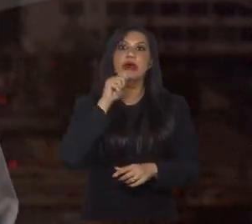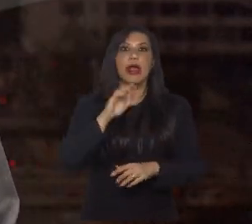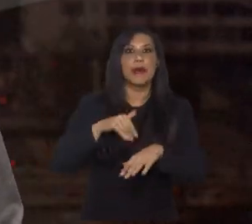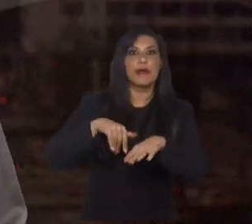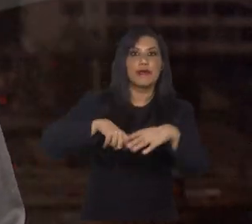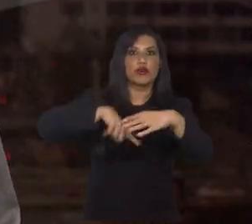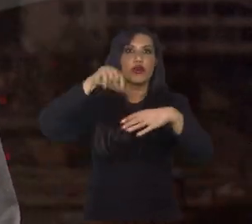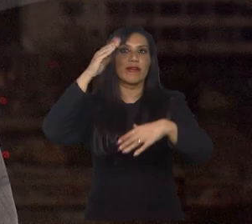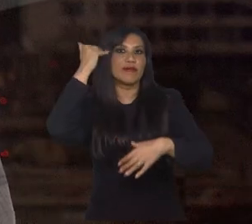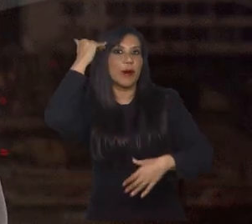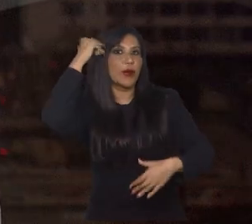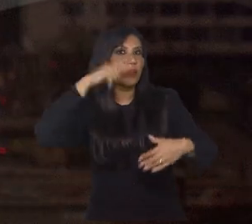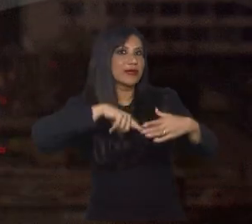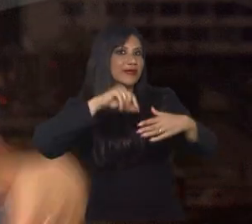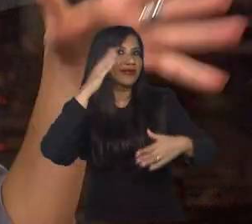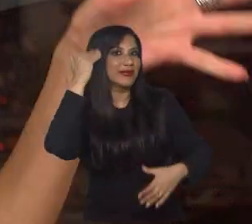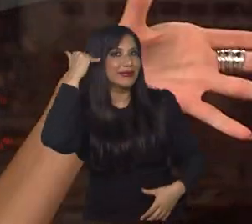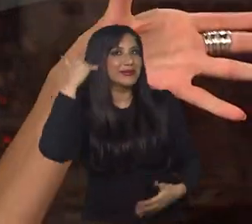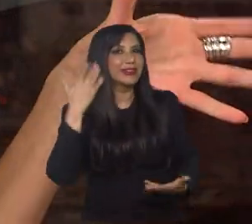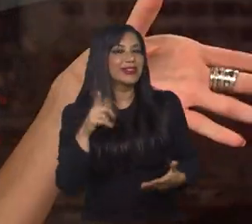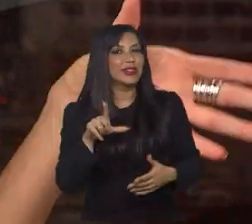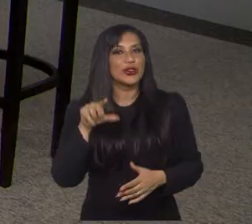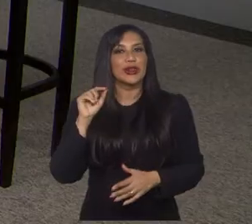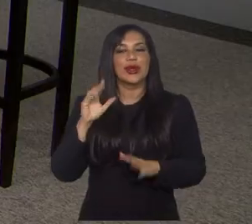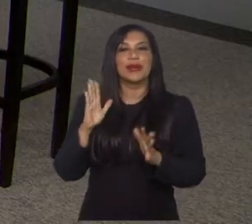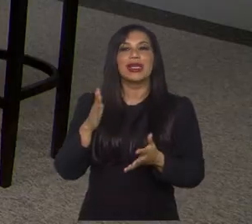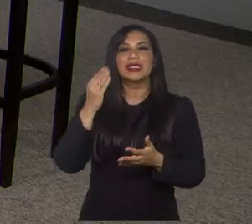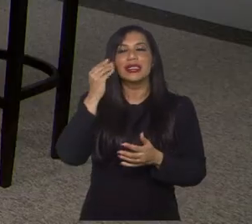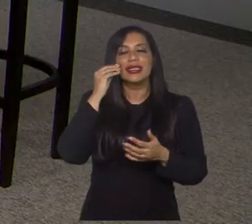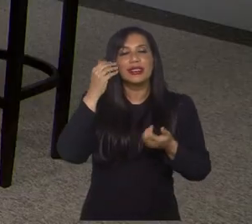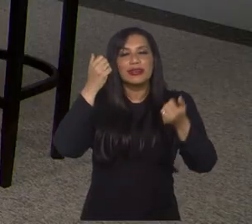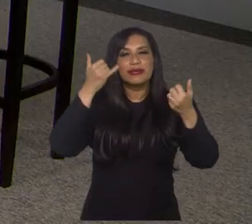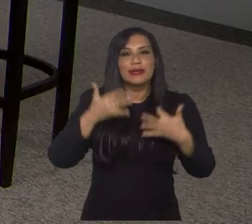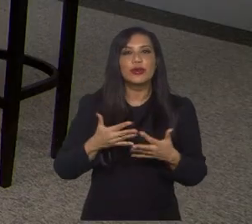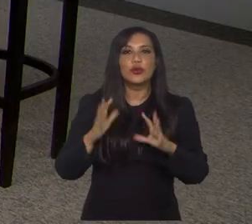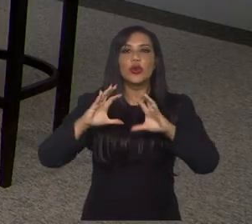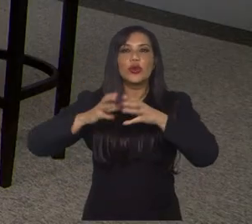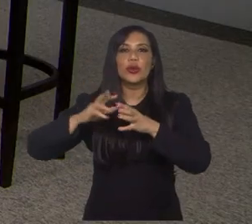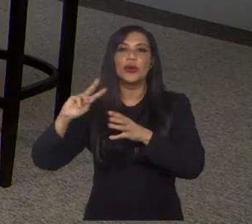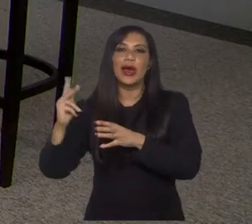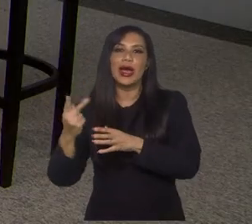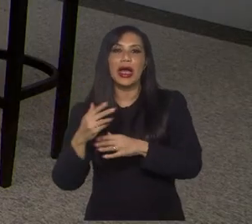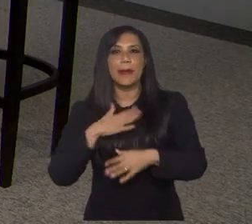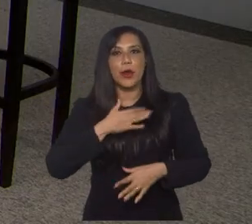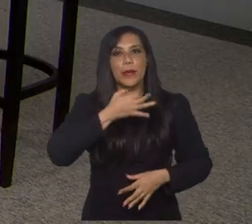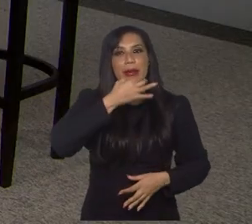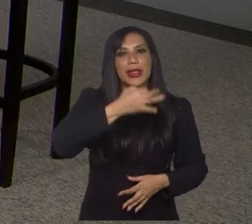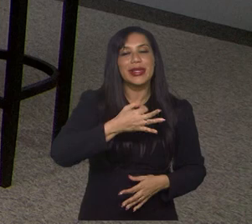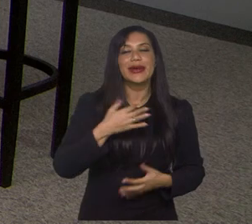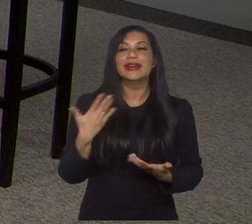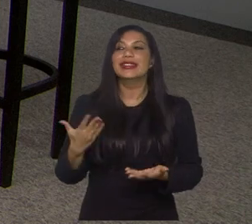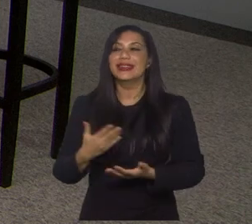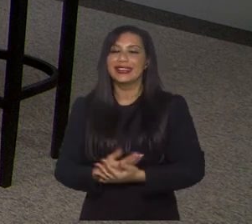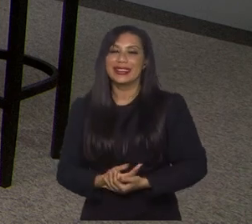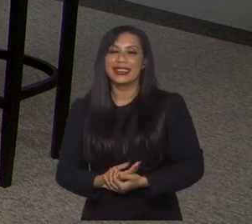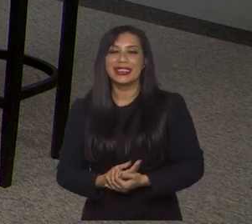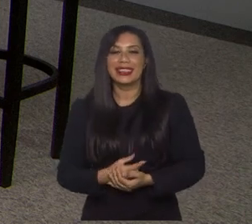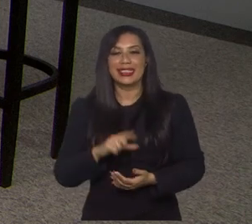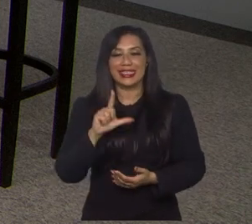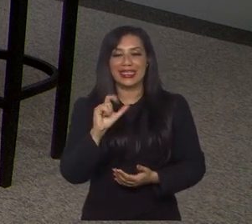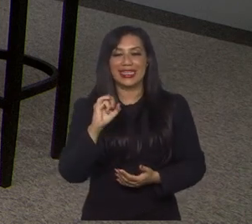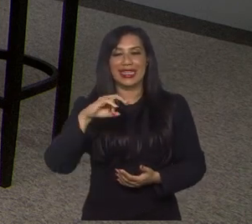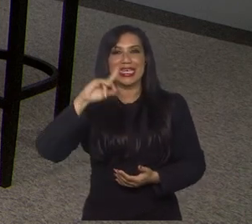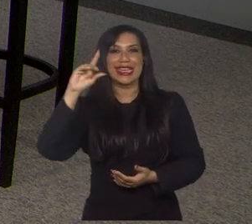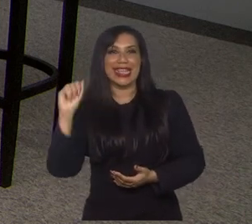quadro a Copa vai ser dela. Vocês já escolheram, mas eu queria especialmente então desse grupo. Eu já tenho até um palpite que você vai dar. Diga aí, Beli. Eu vou de Linda